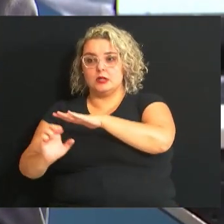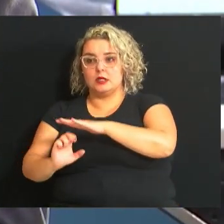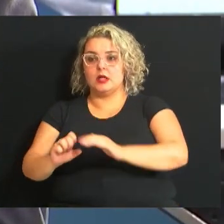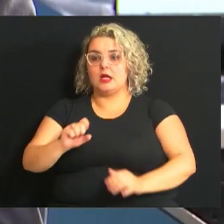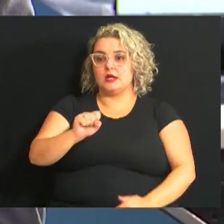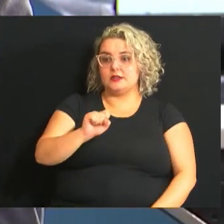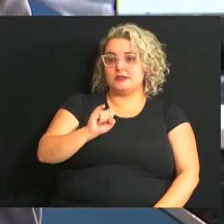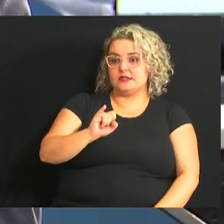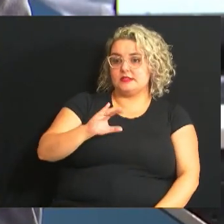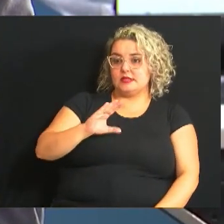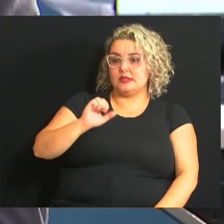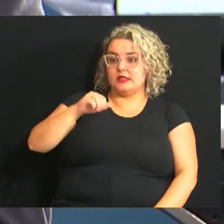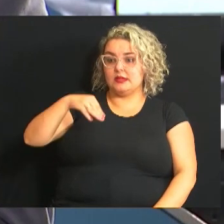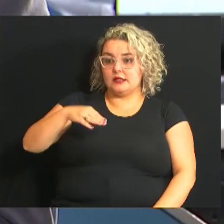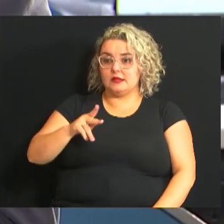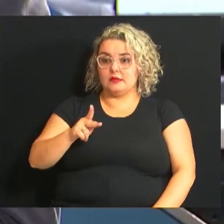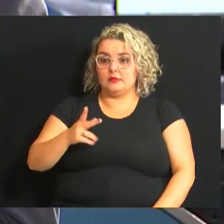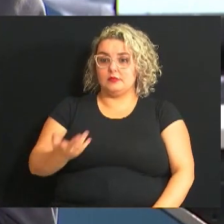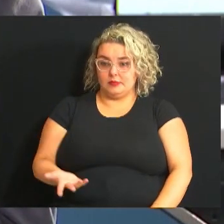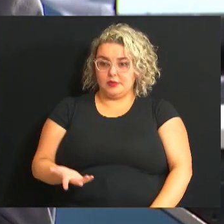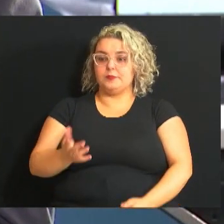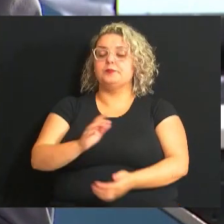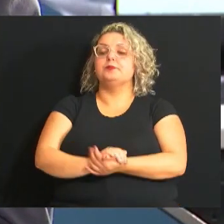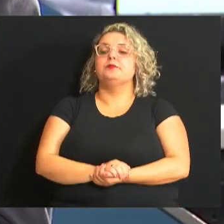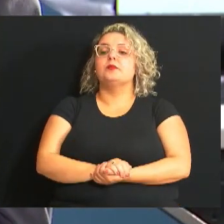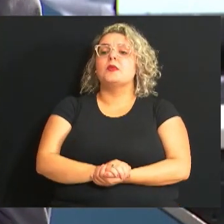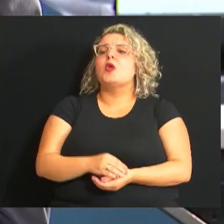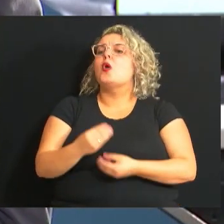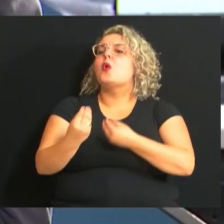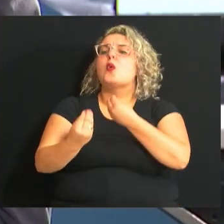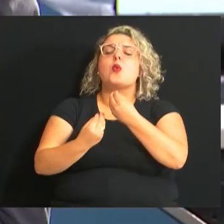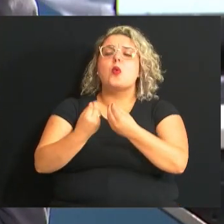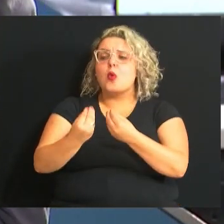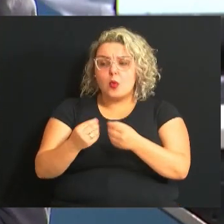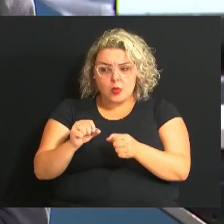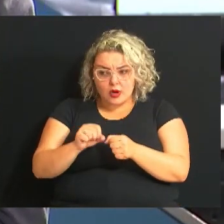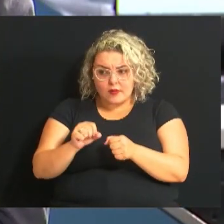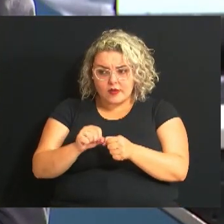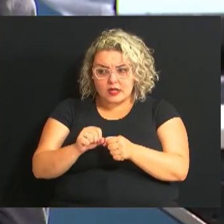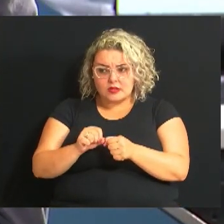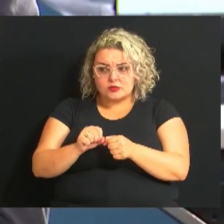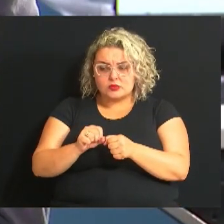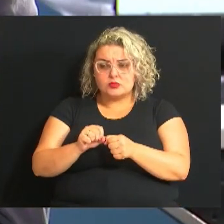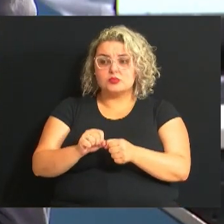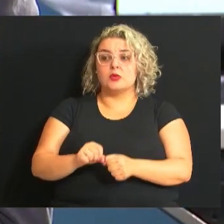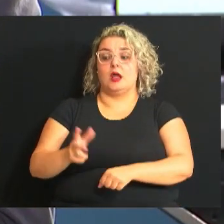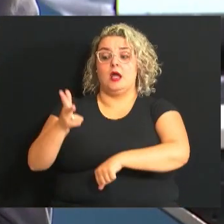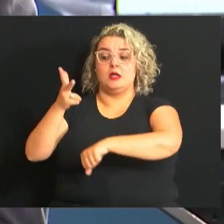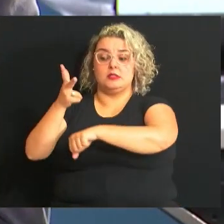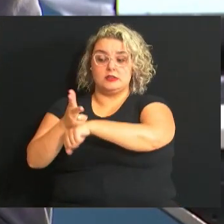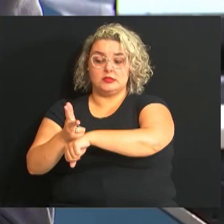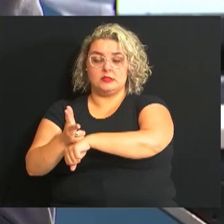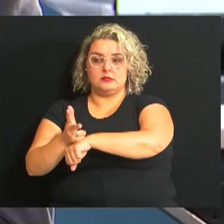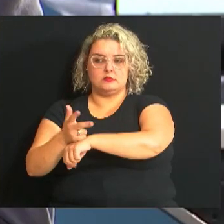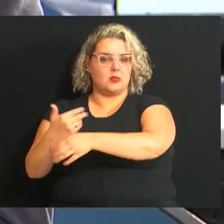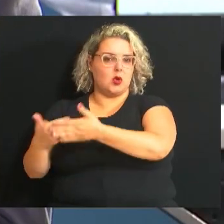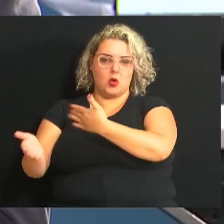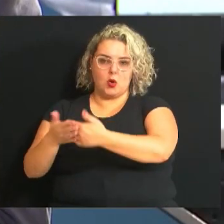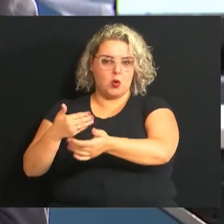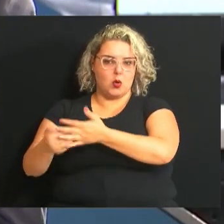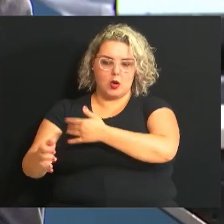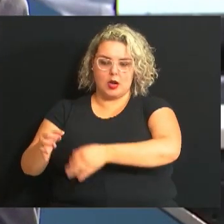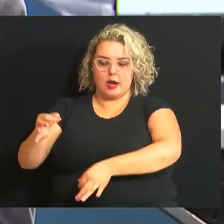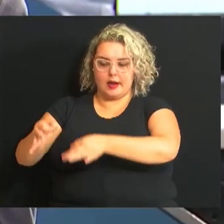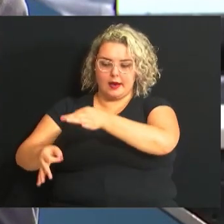de Monitoramento em Campinas. De que maneira que é feito isso? Nós pegamos as câmeras de qualquer pessoa jurídica na cidade,